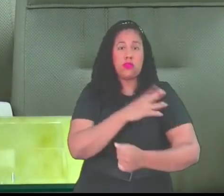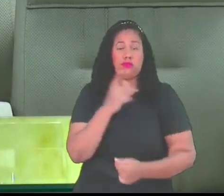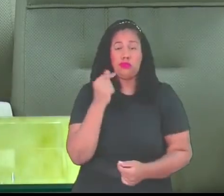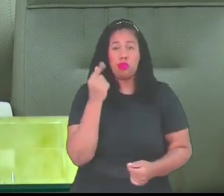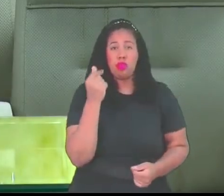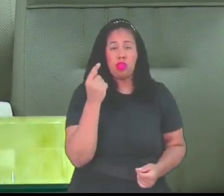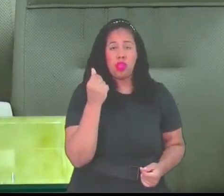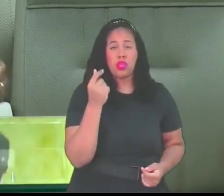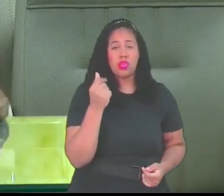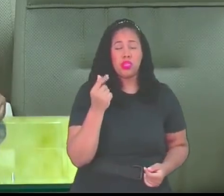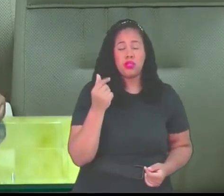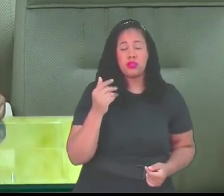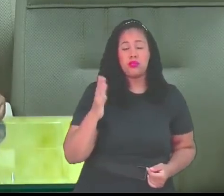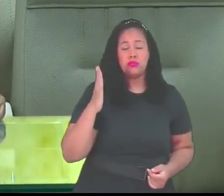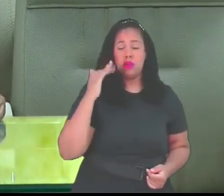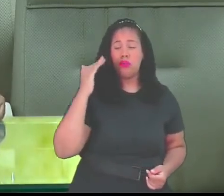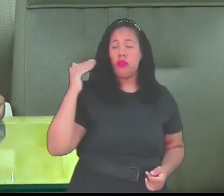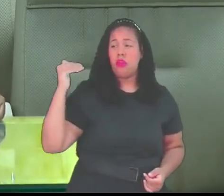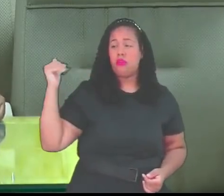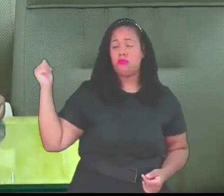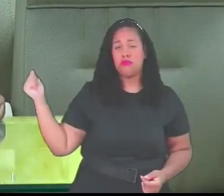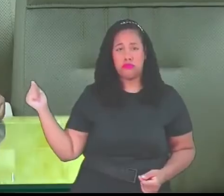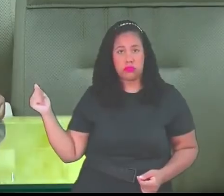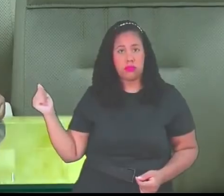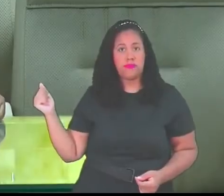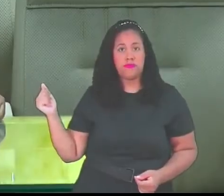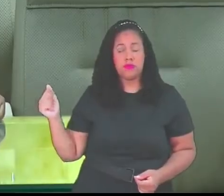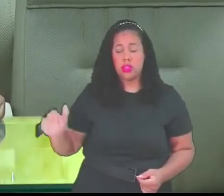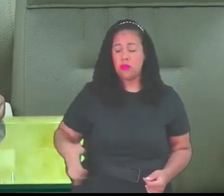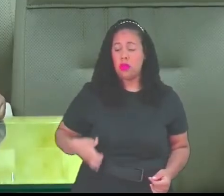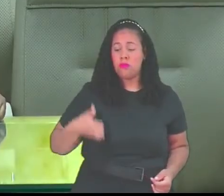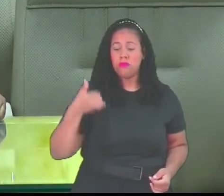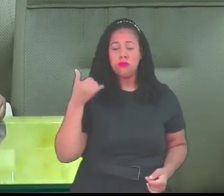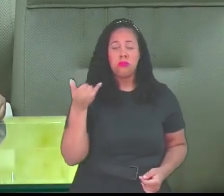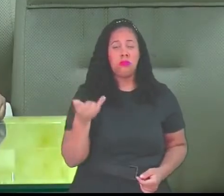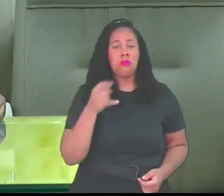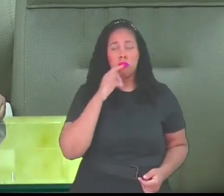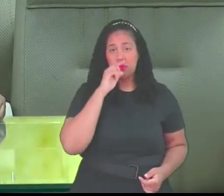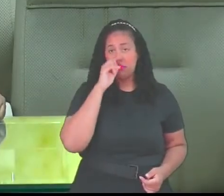sua posição, nas suas alturas.